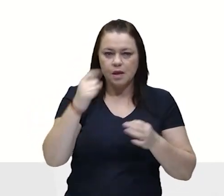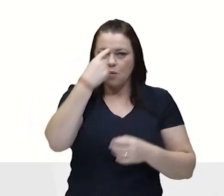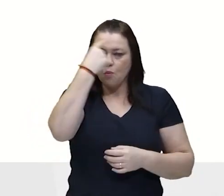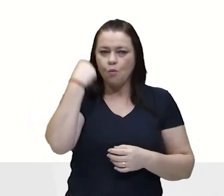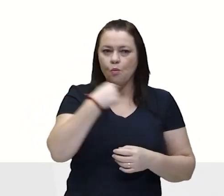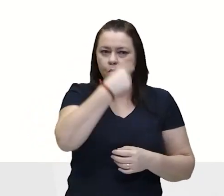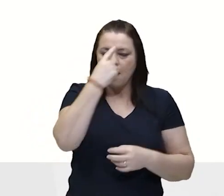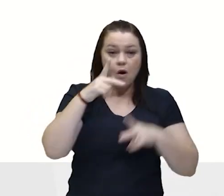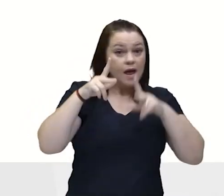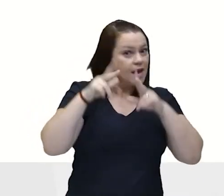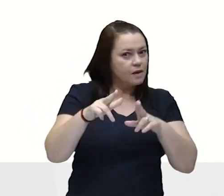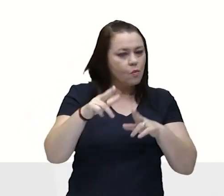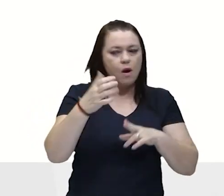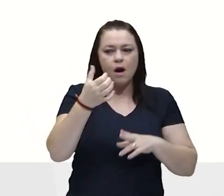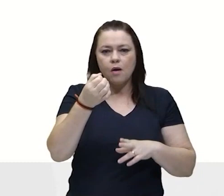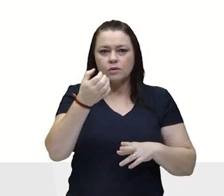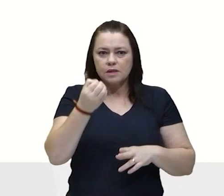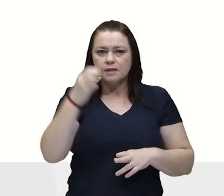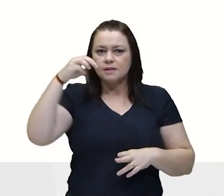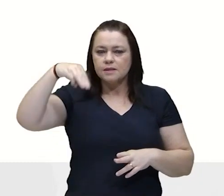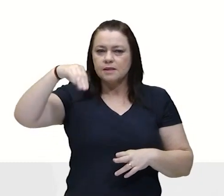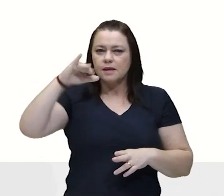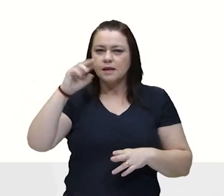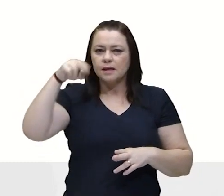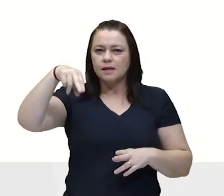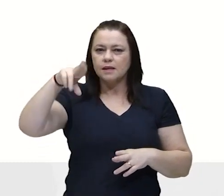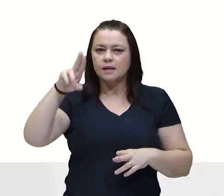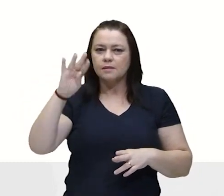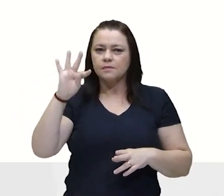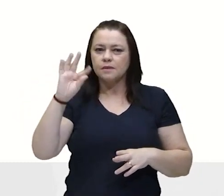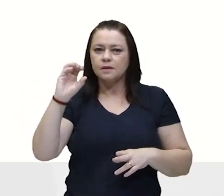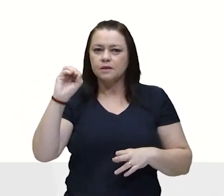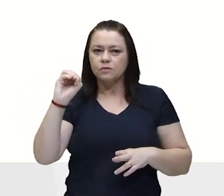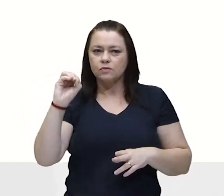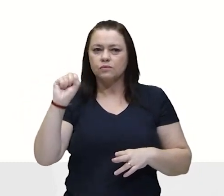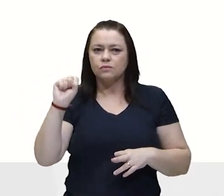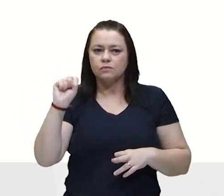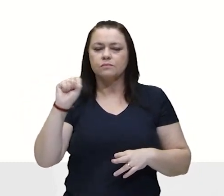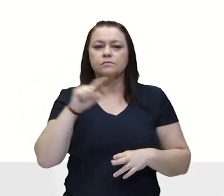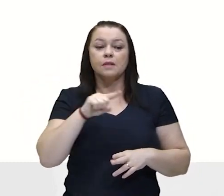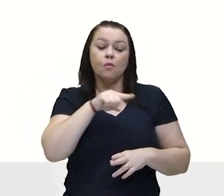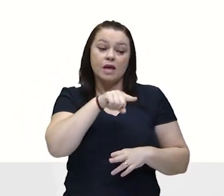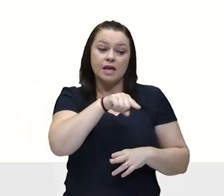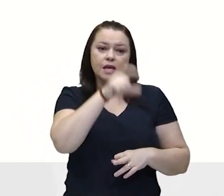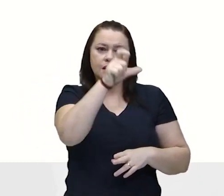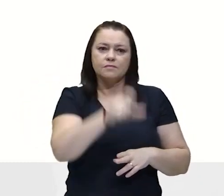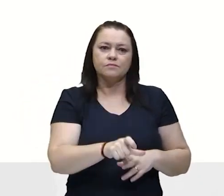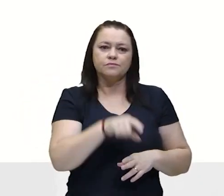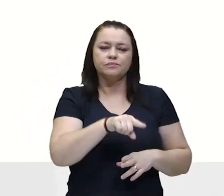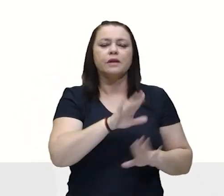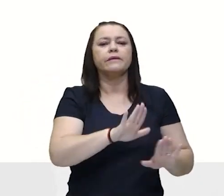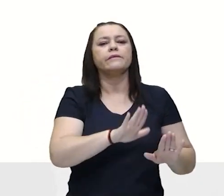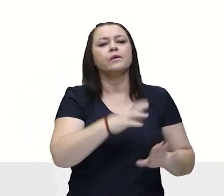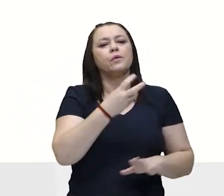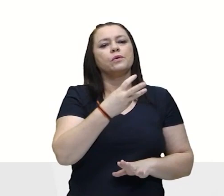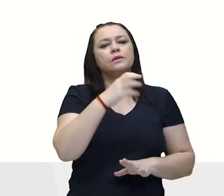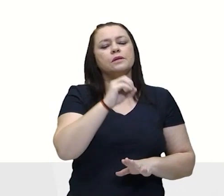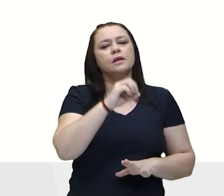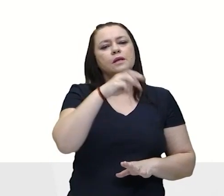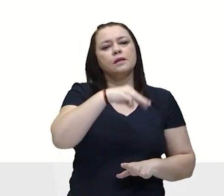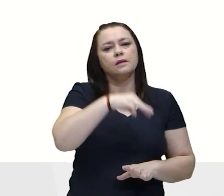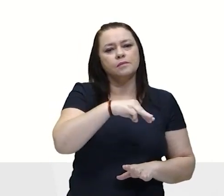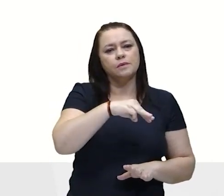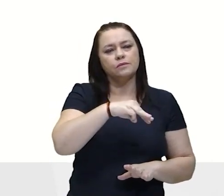equivalente a 60 minutos. Então, o Lucas gastou 30 minutos em uma atividade e